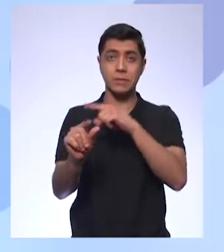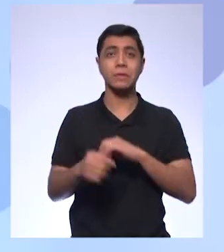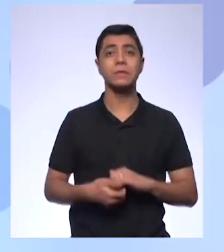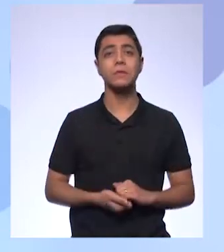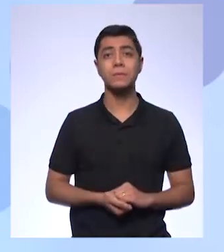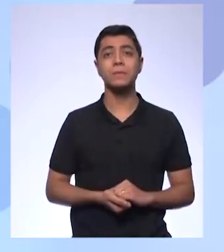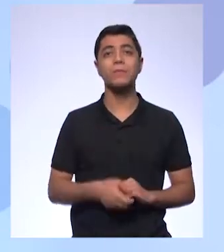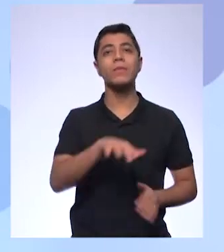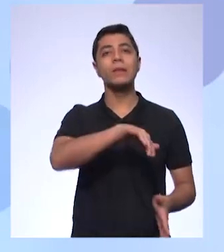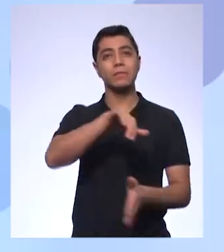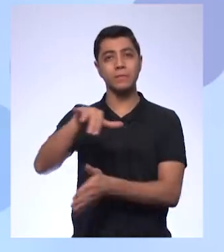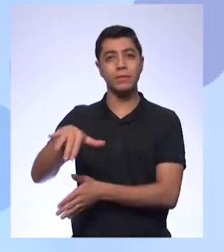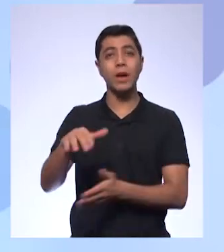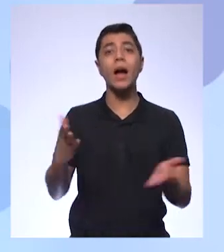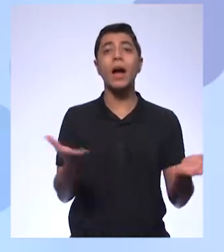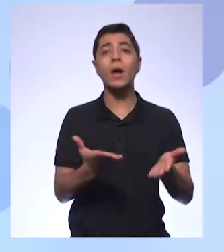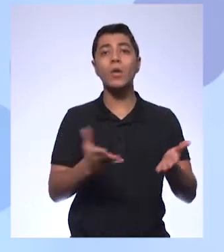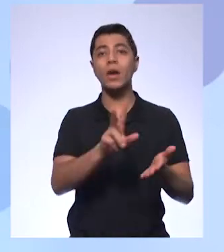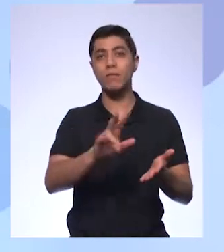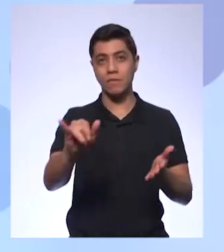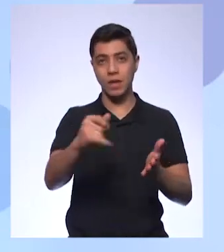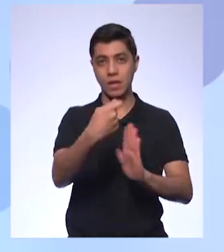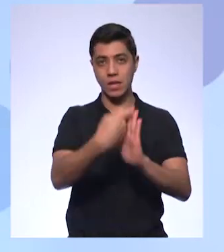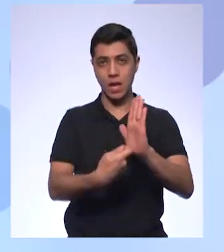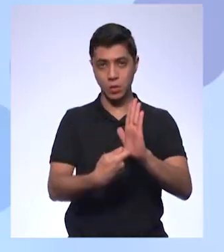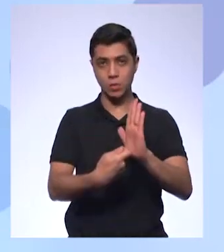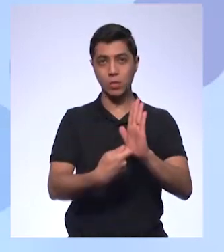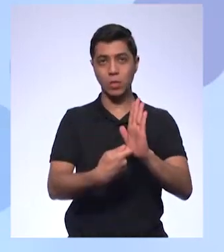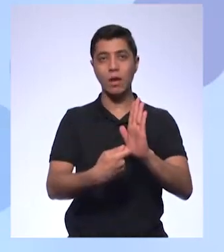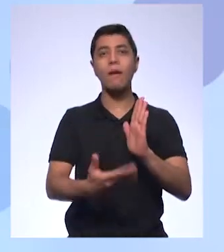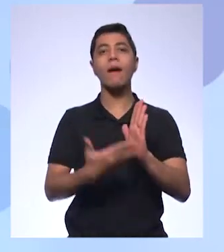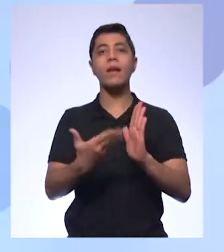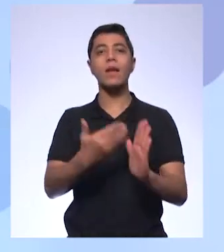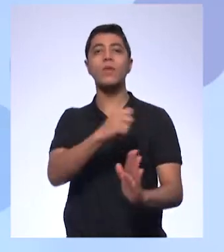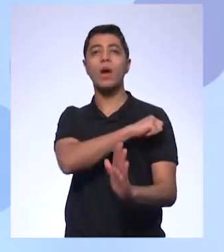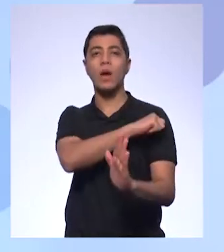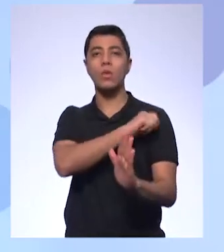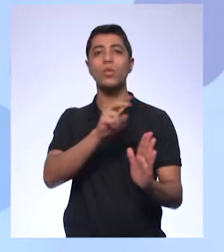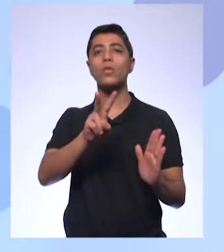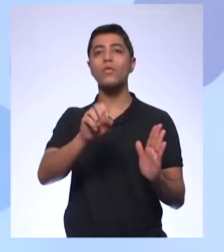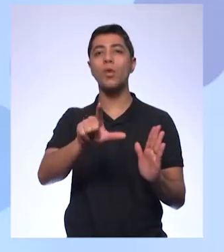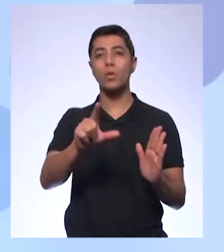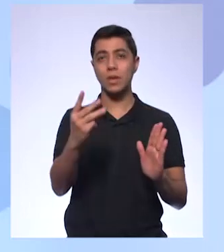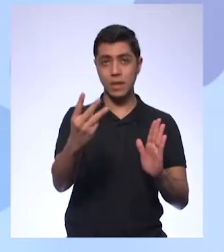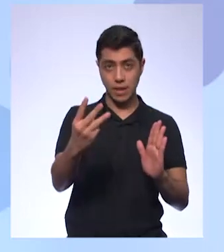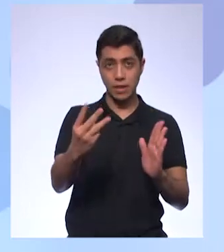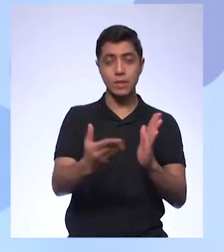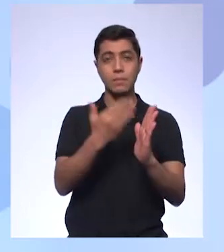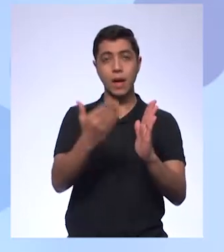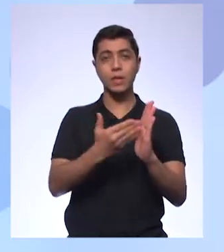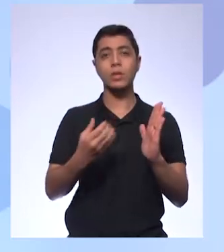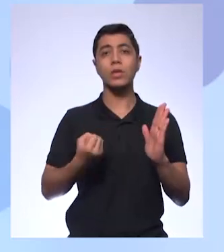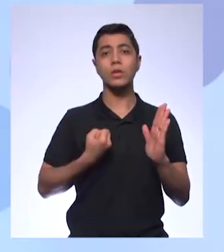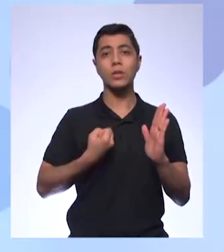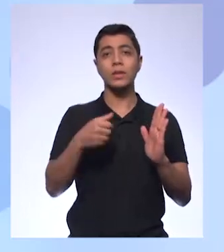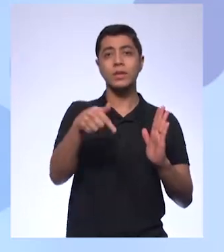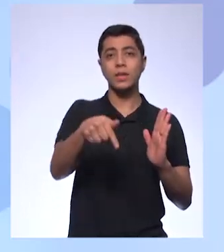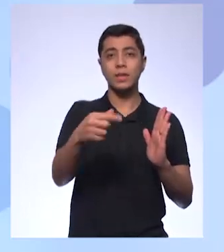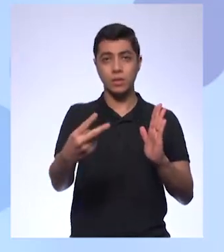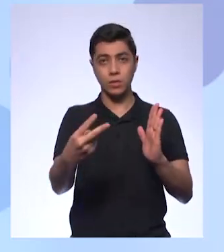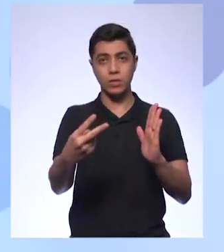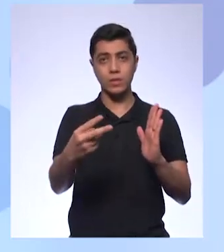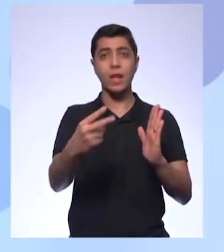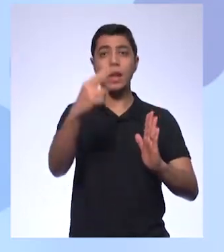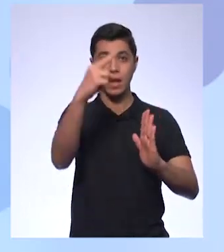pequeno trecho de um texto extraído do Caderno do Aluno, volume 3, página 72. Se você tem esse